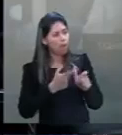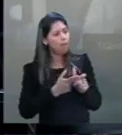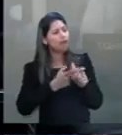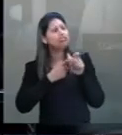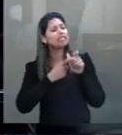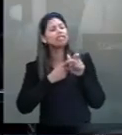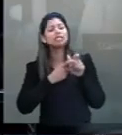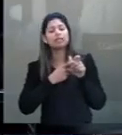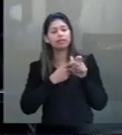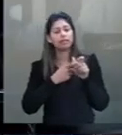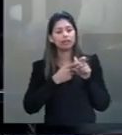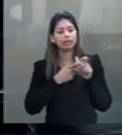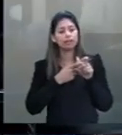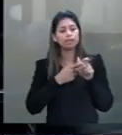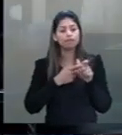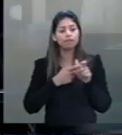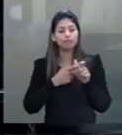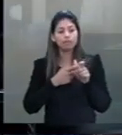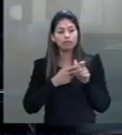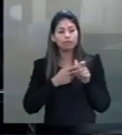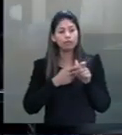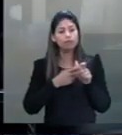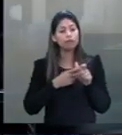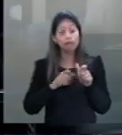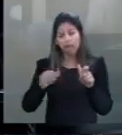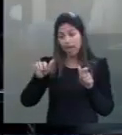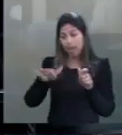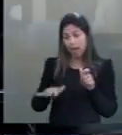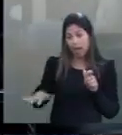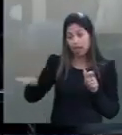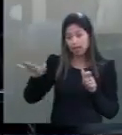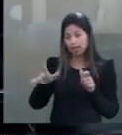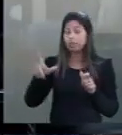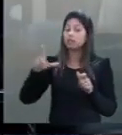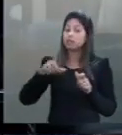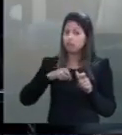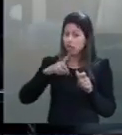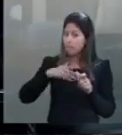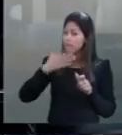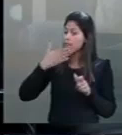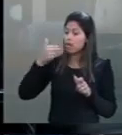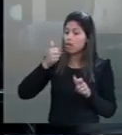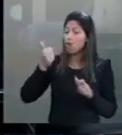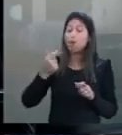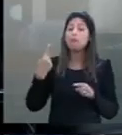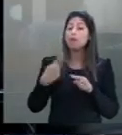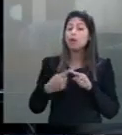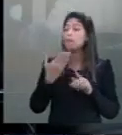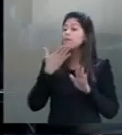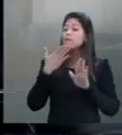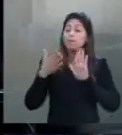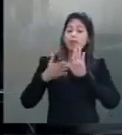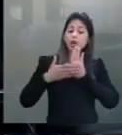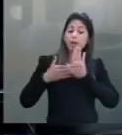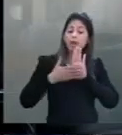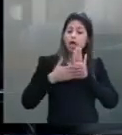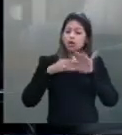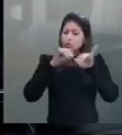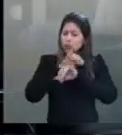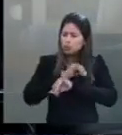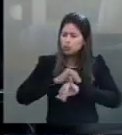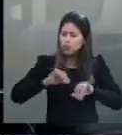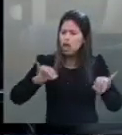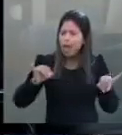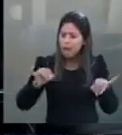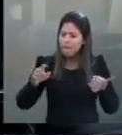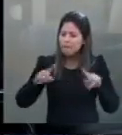que essa casa tem com a nossa gente. Promessas sobram, mas precisam de novo